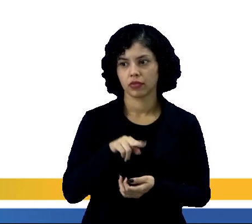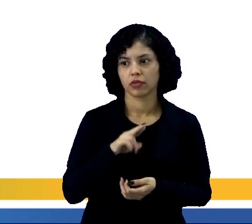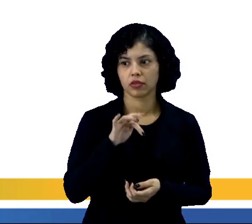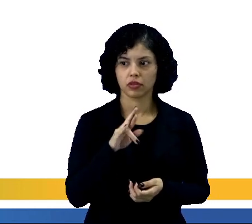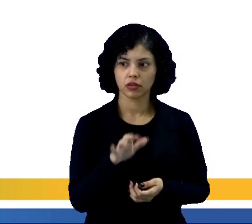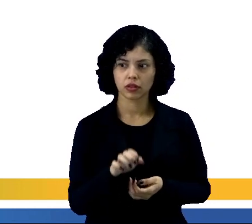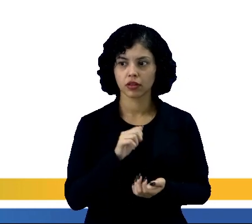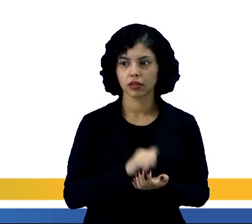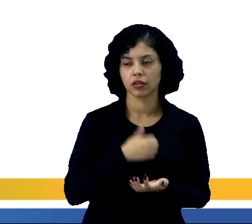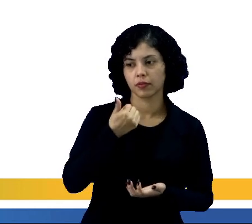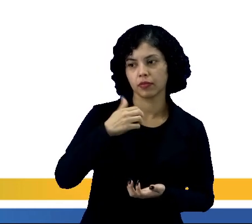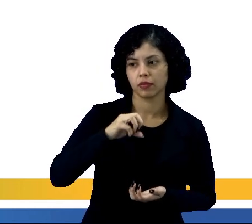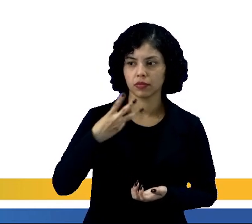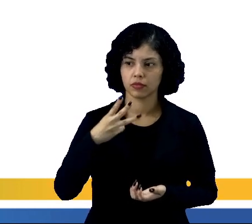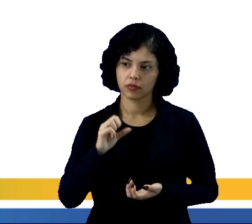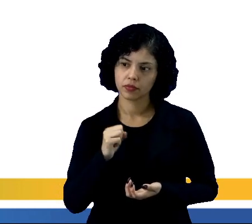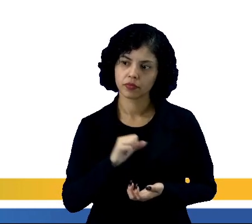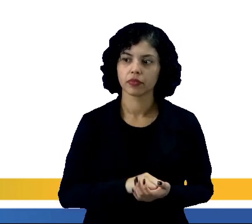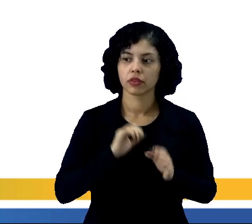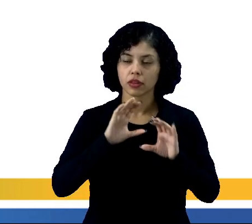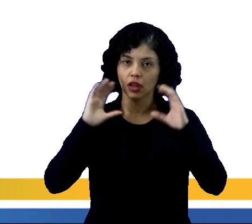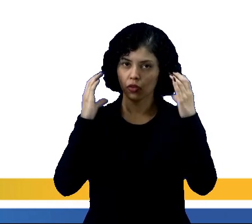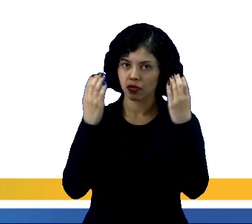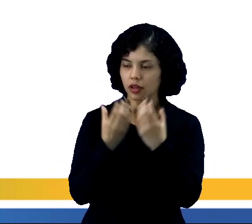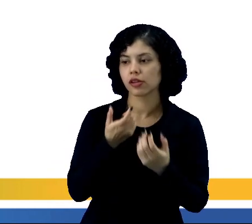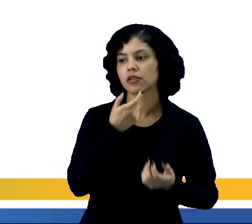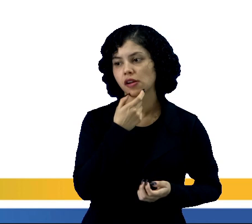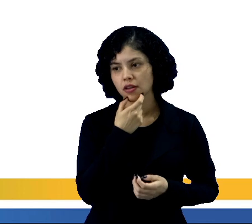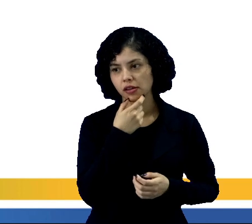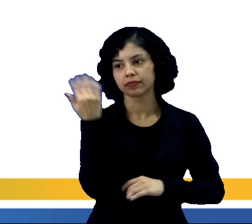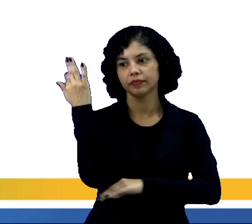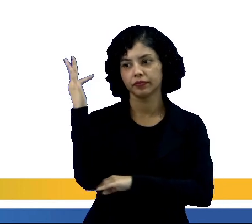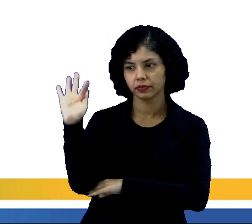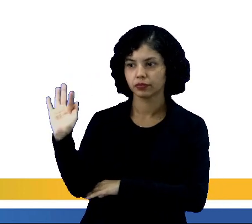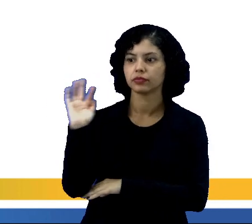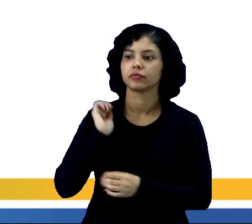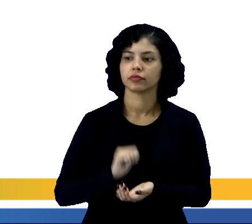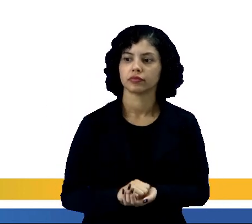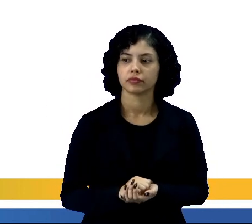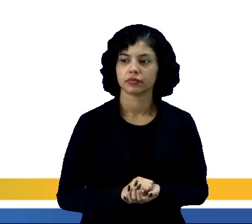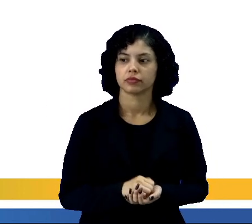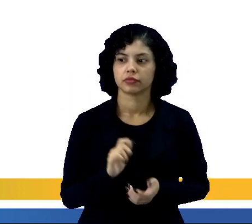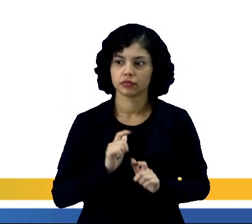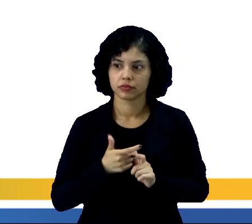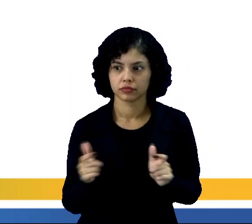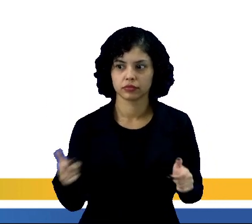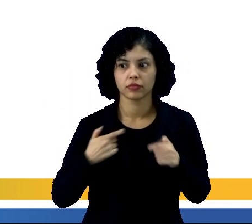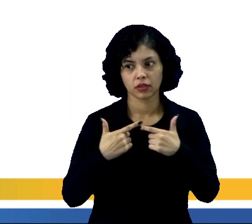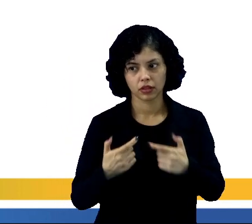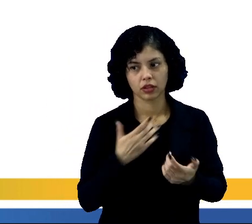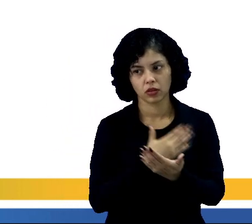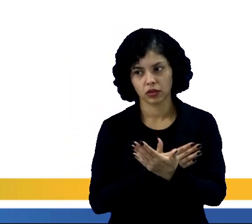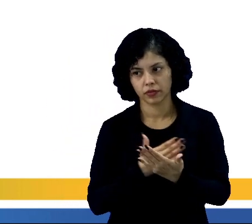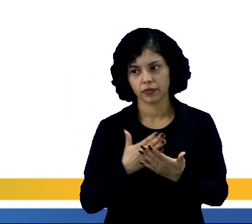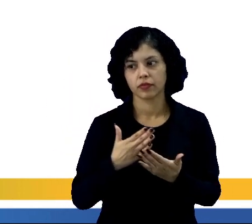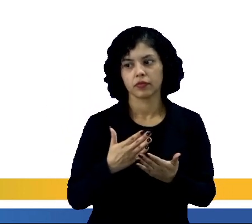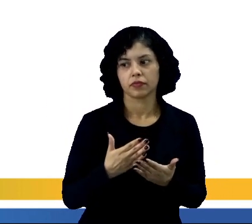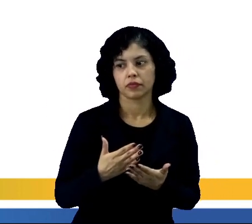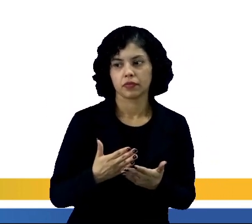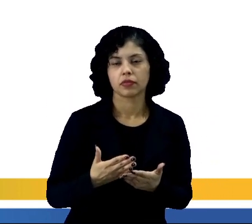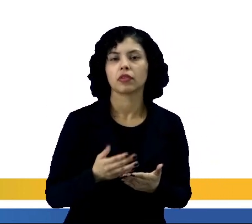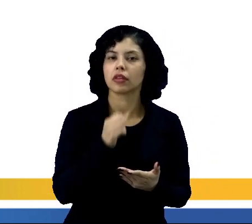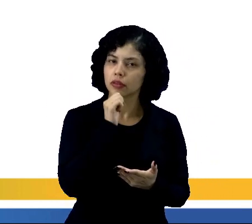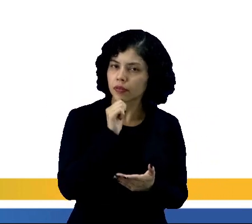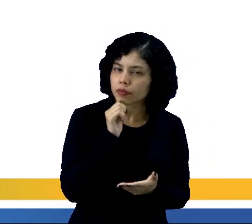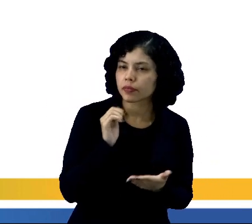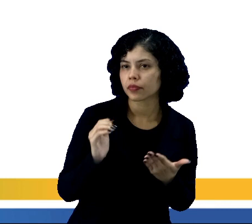em 1938. Nessa conferência, ingleses e franceses, temerosos de que uma guerra fosse iniciada,